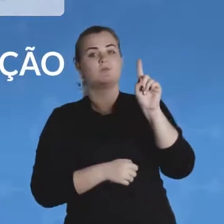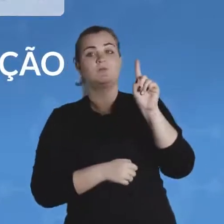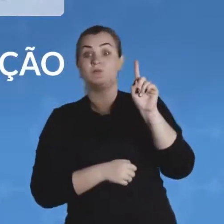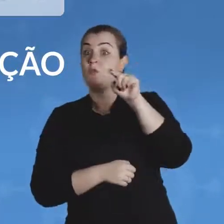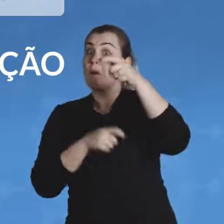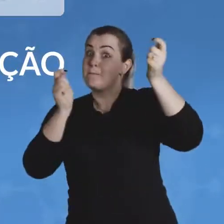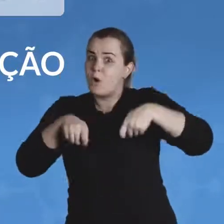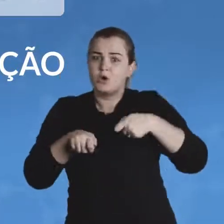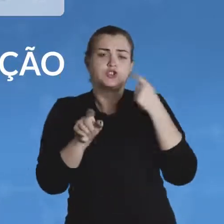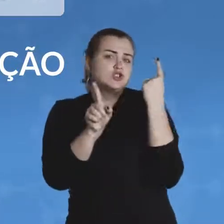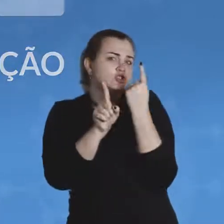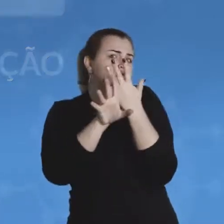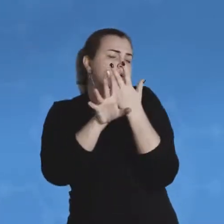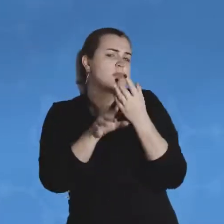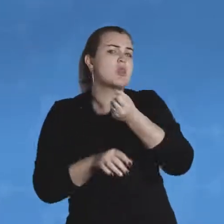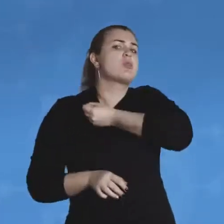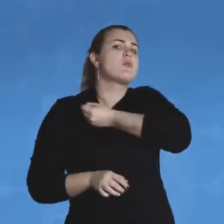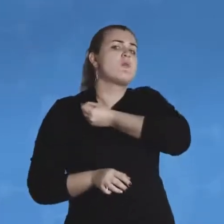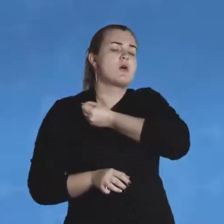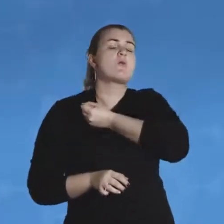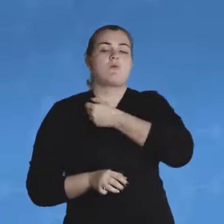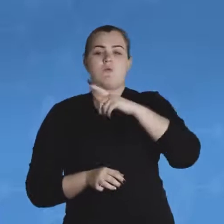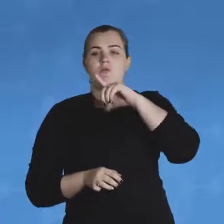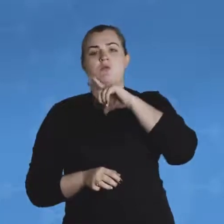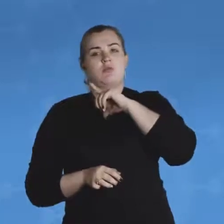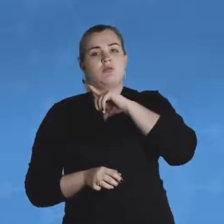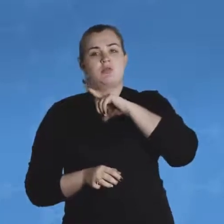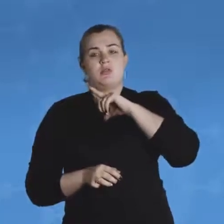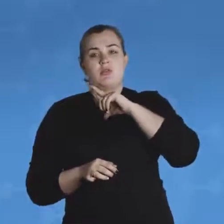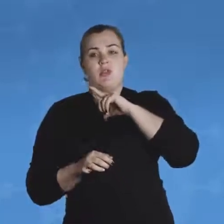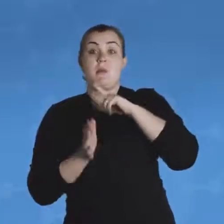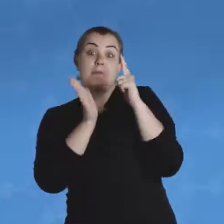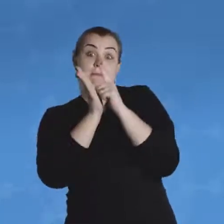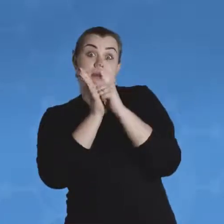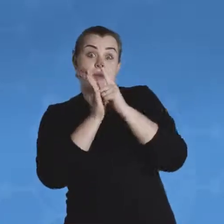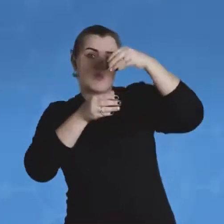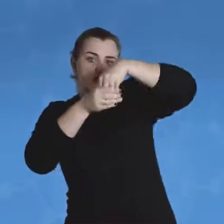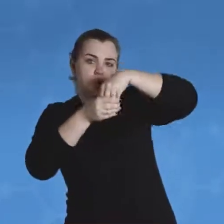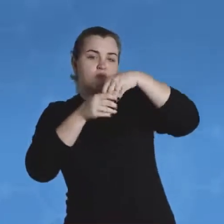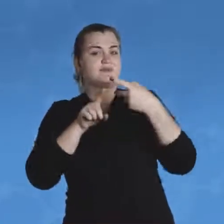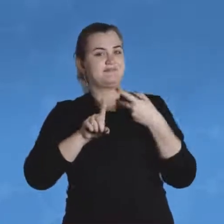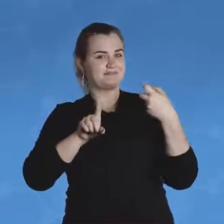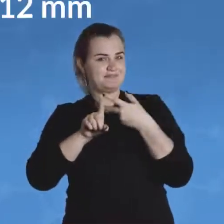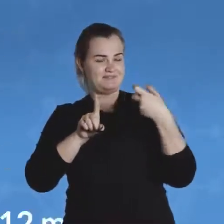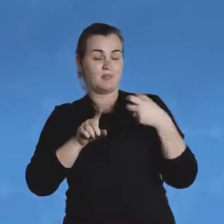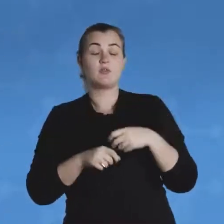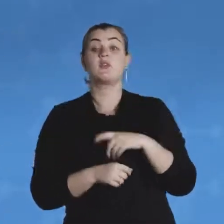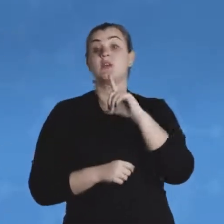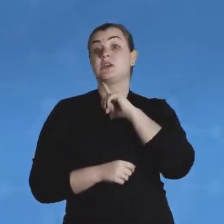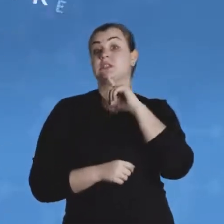esta numeração na embalagem da seringa. As seringas com agulhas de 6 mm, 8 mm e 12 a 13